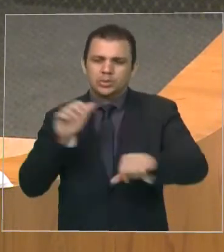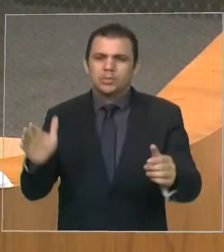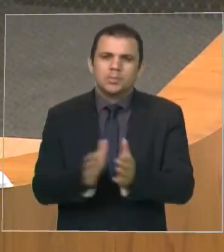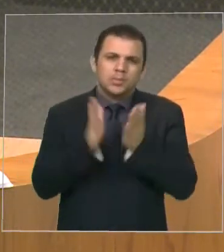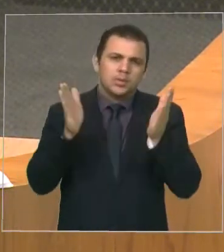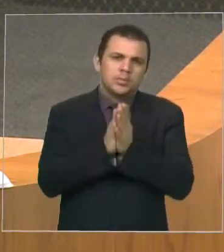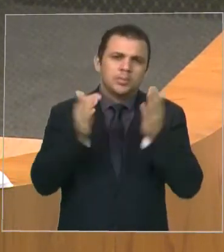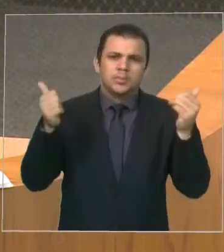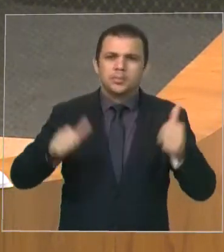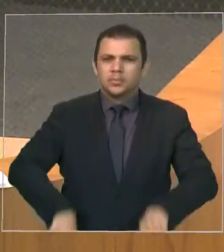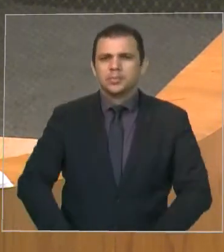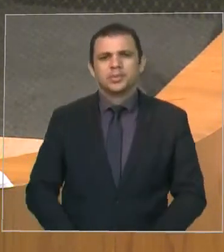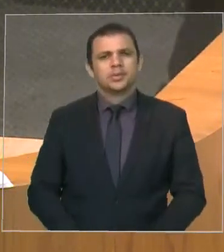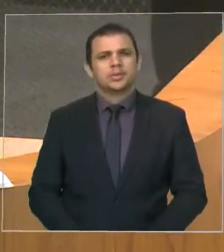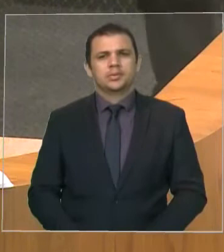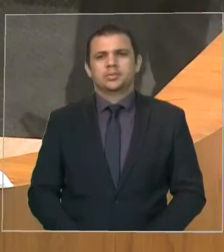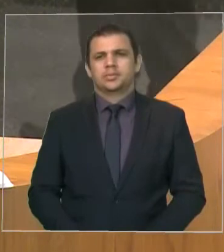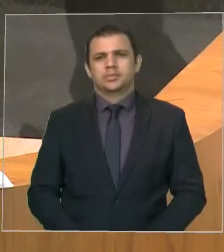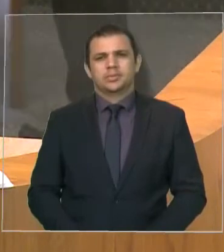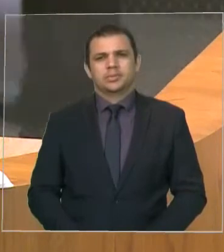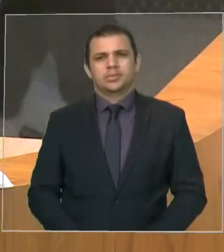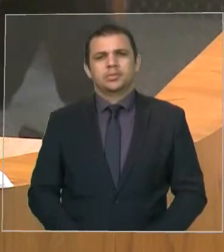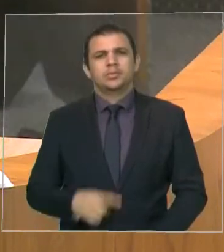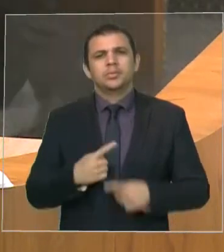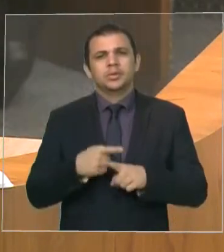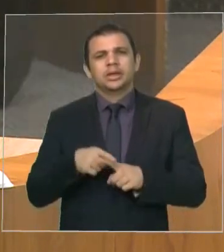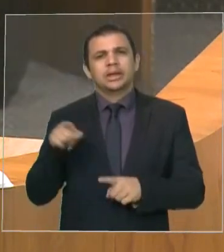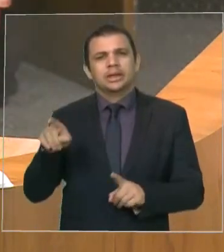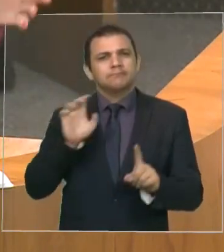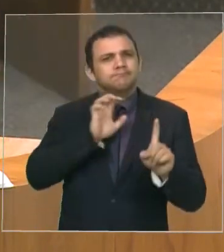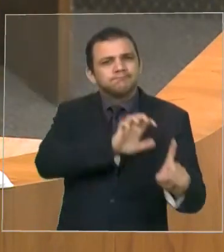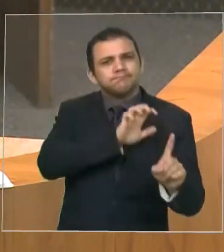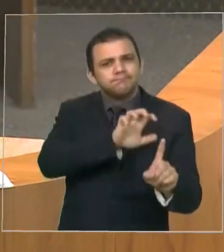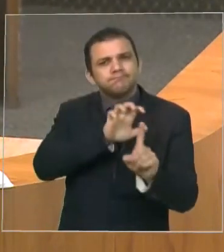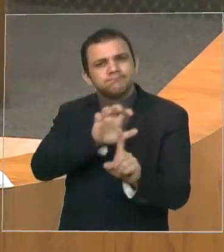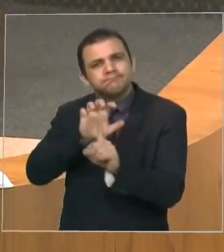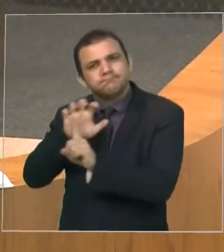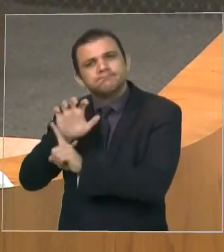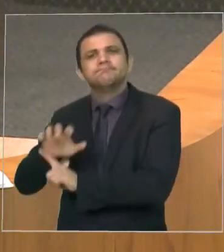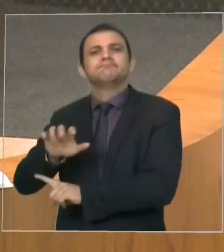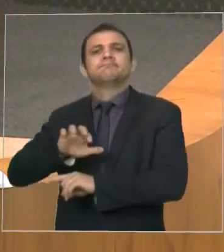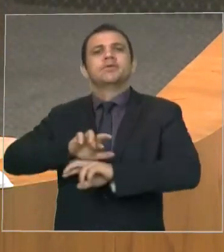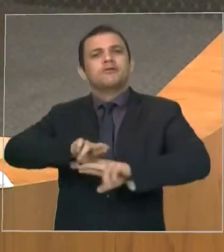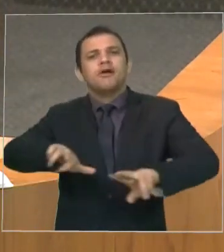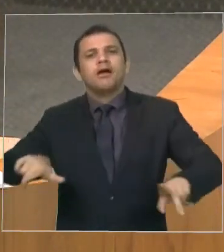com essa sua sanha perseguidora por todos os lados.